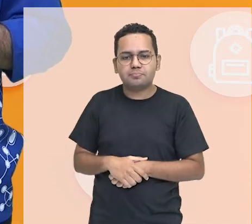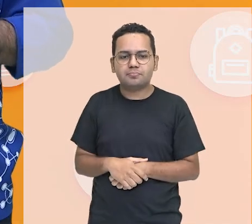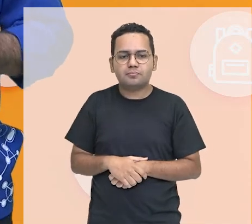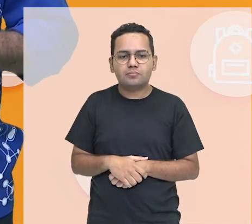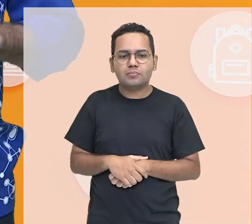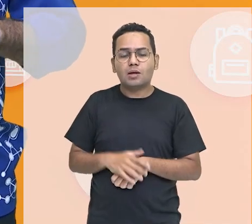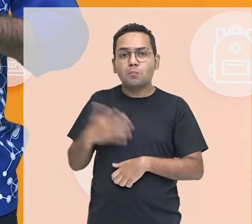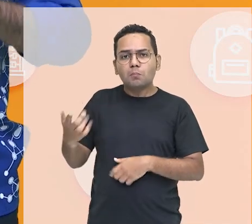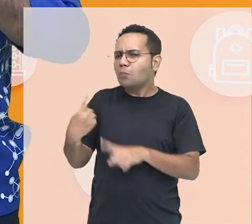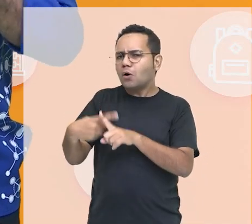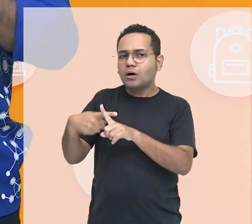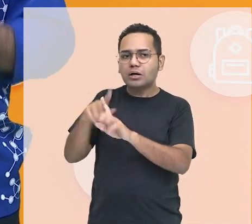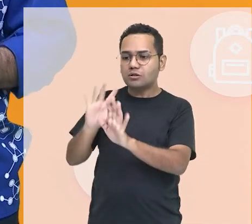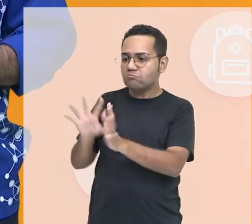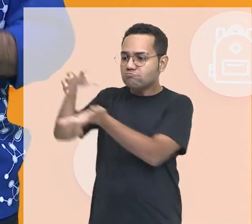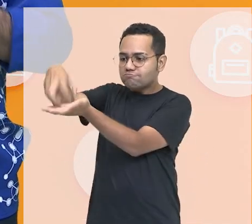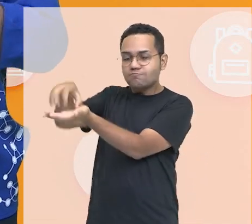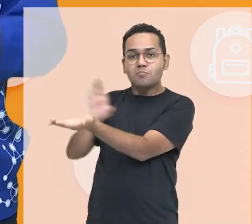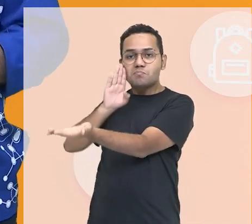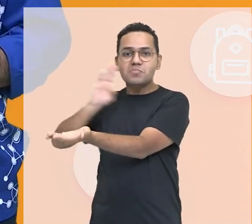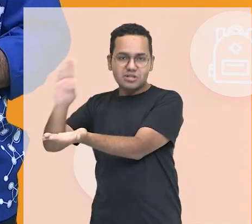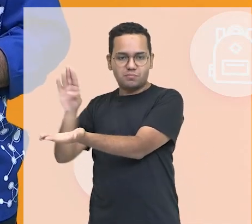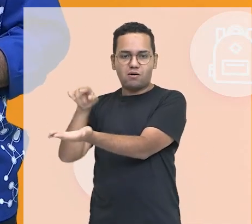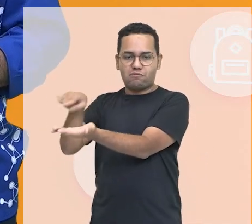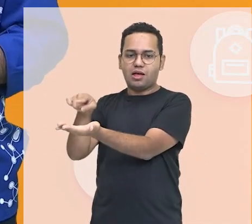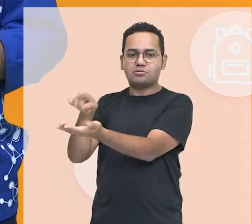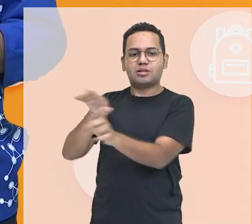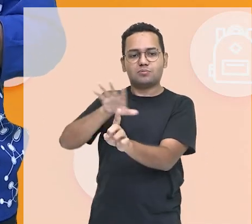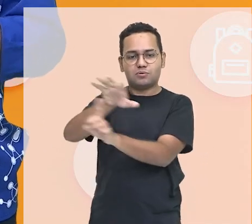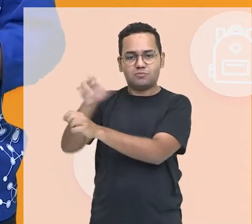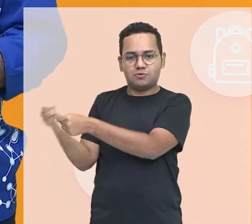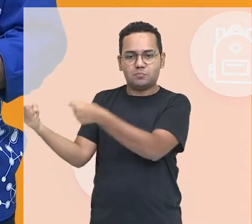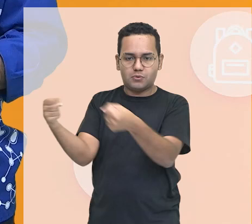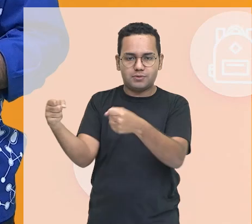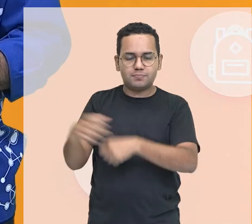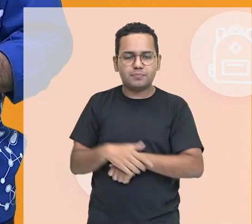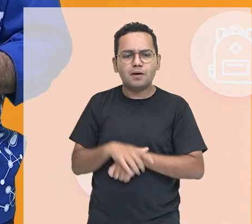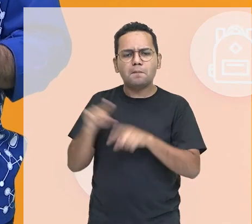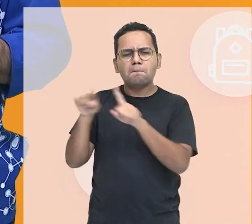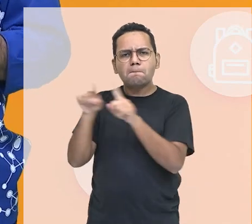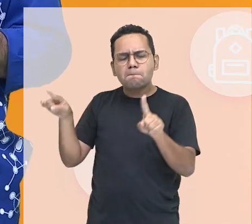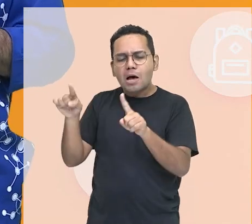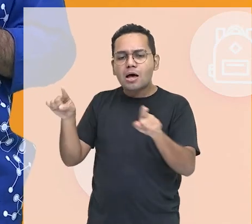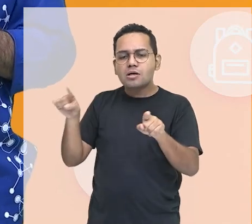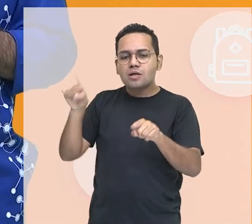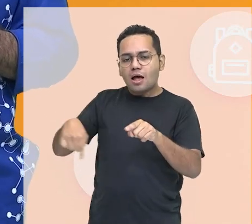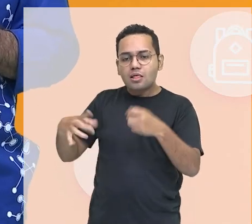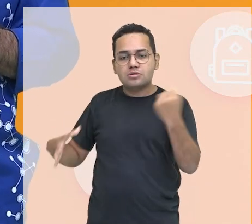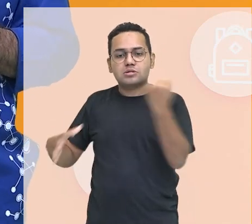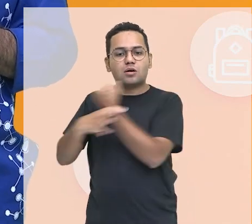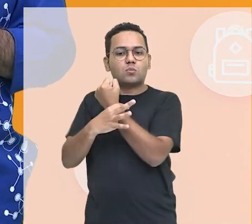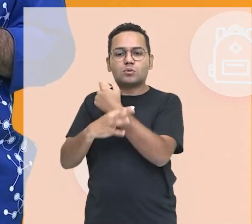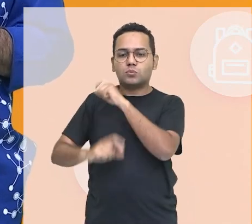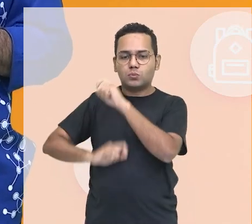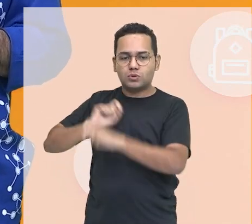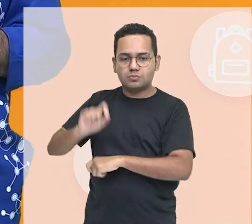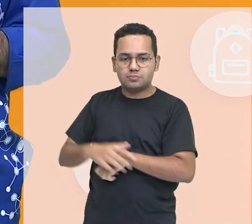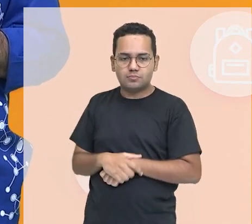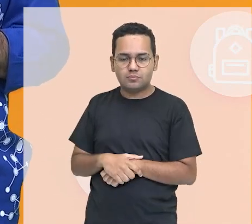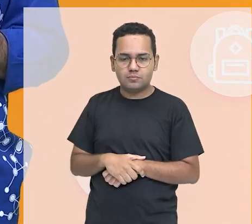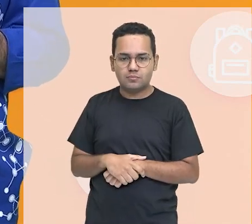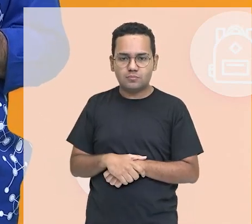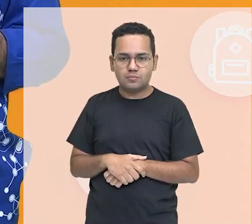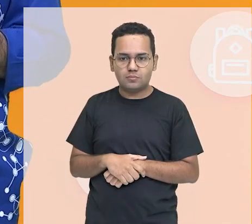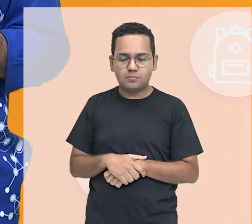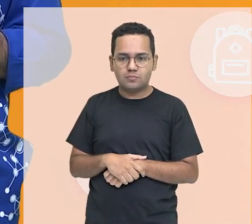caracterizada pela centralização do poder, fundamentada na afirmação do